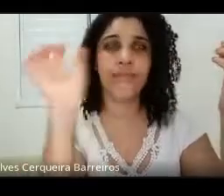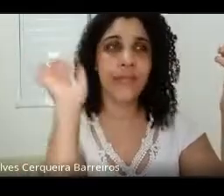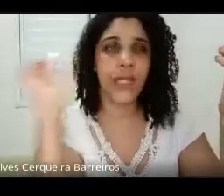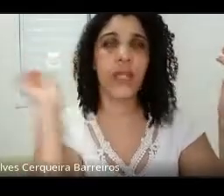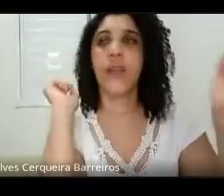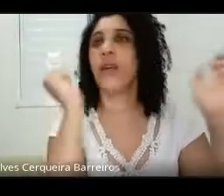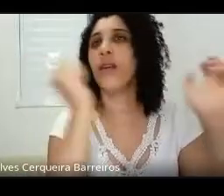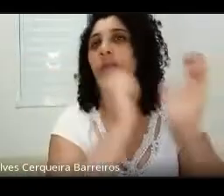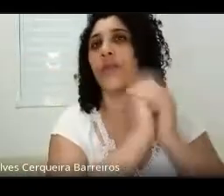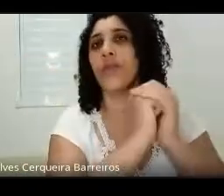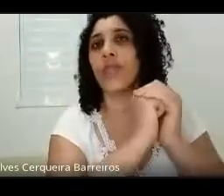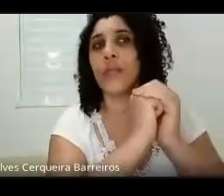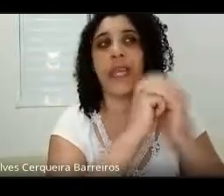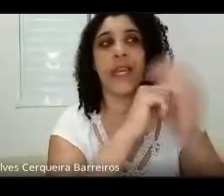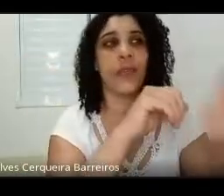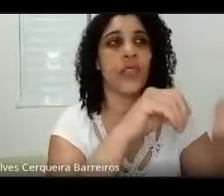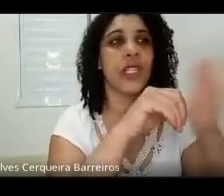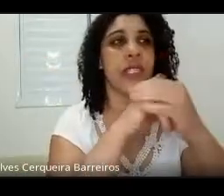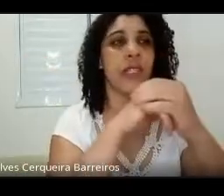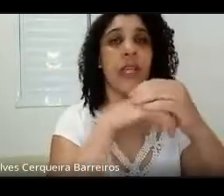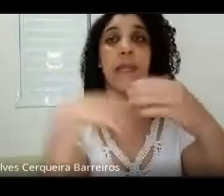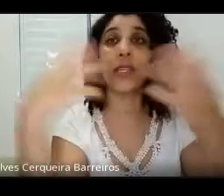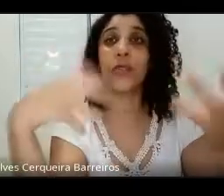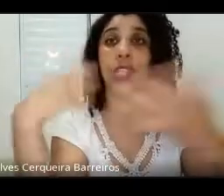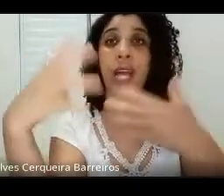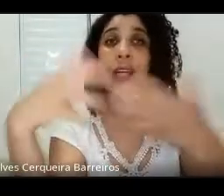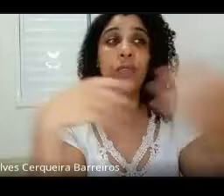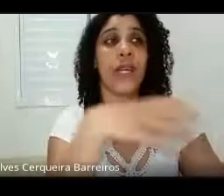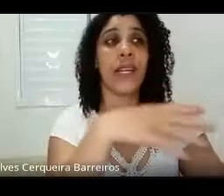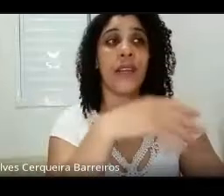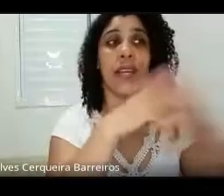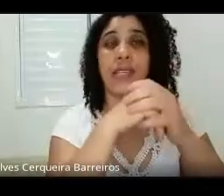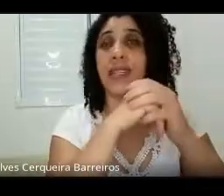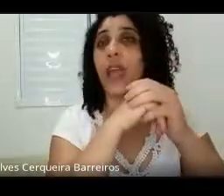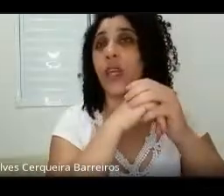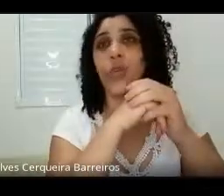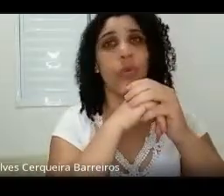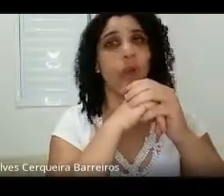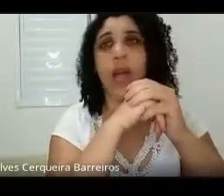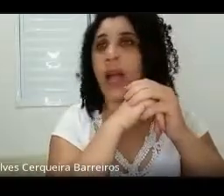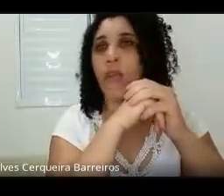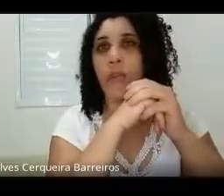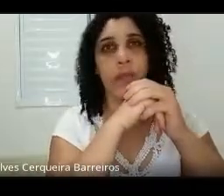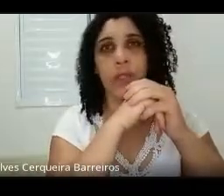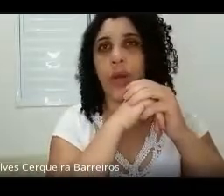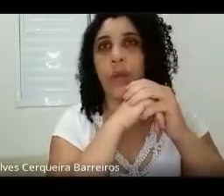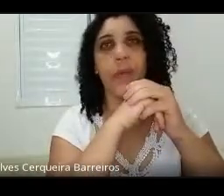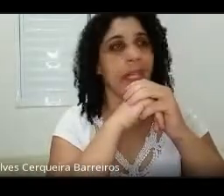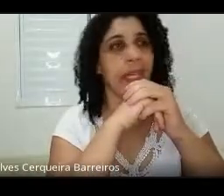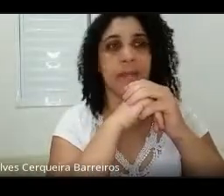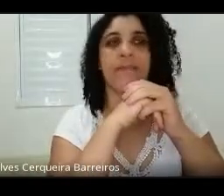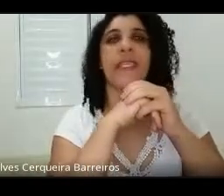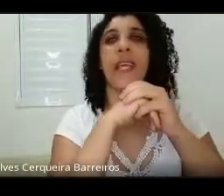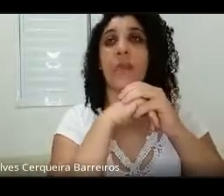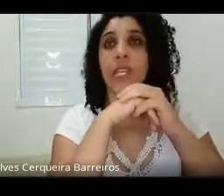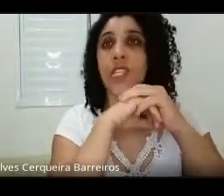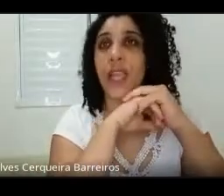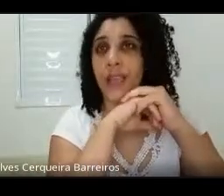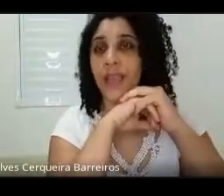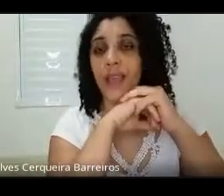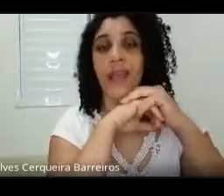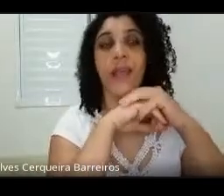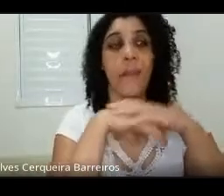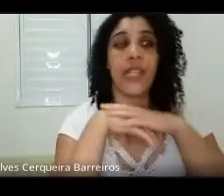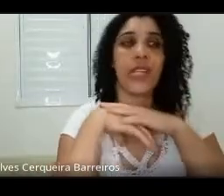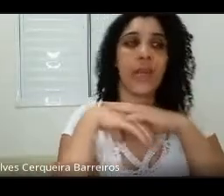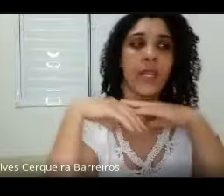conversando o tempo inteiro, utilizando, né, mantendo o diálogo através do alfabeto manual, porque realmente